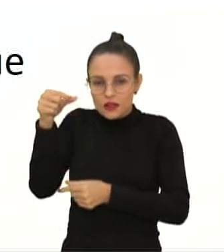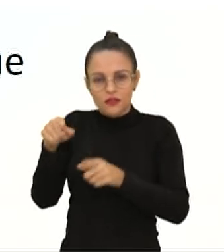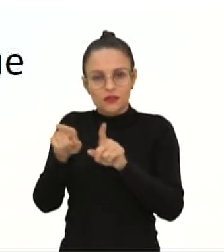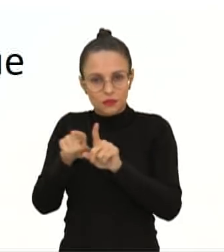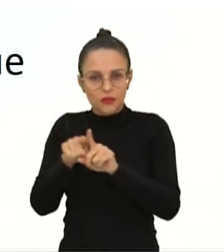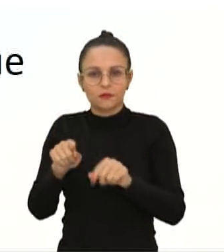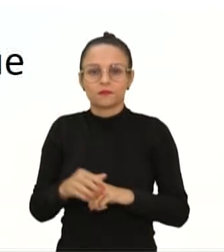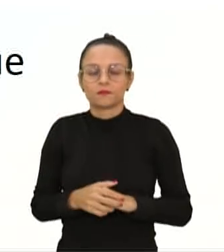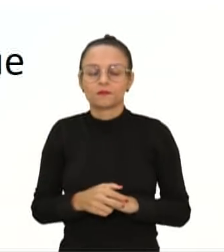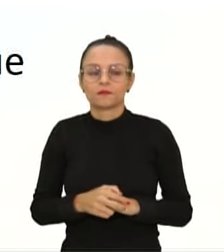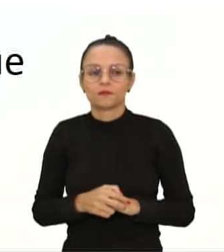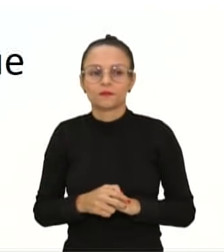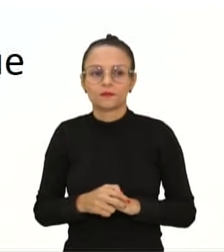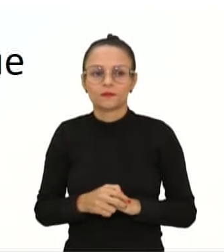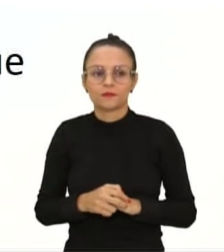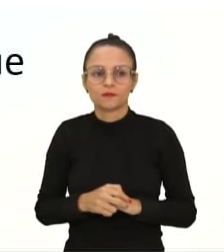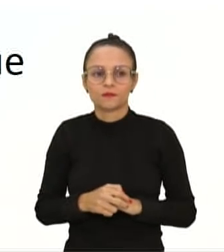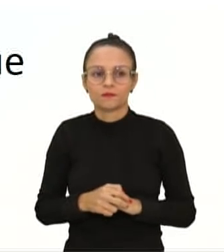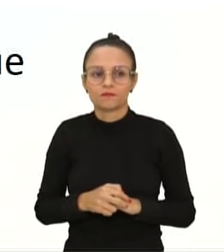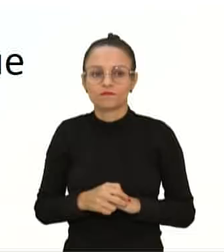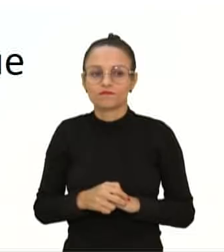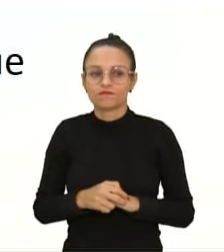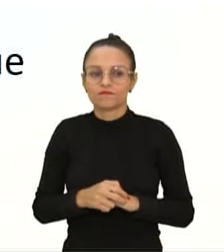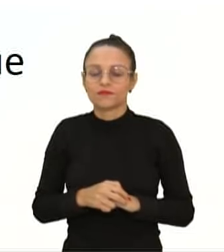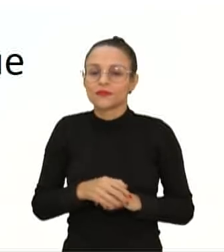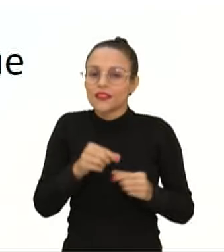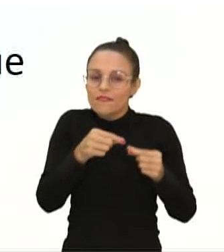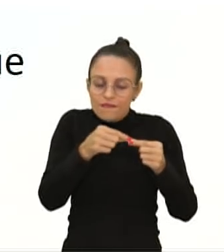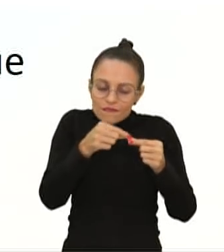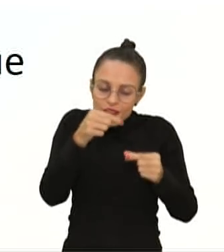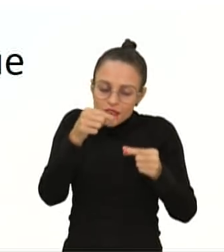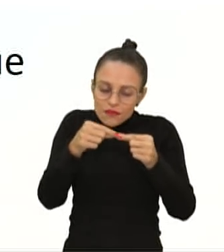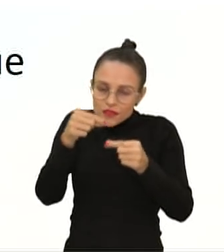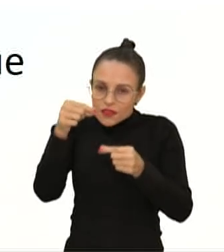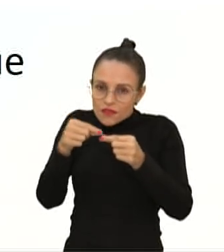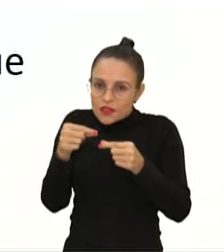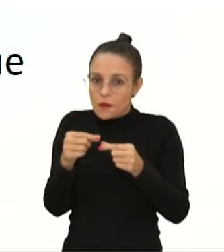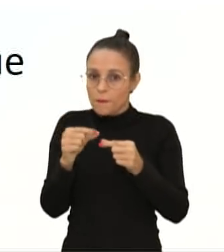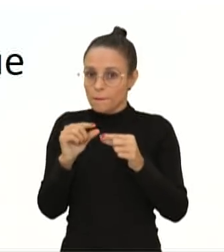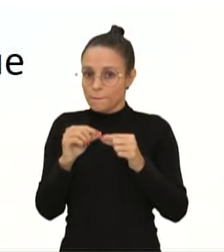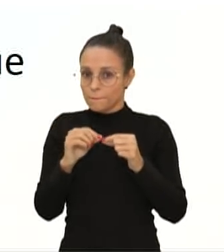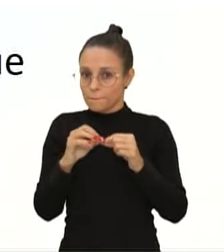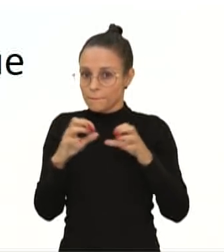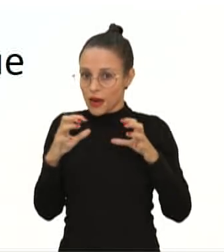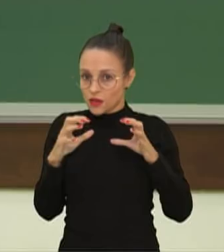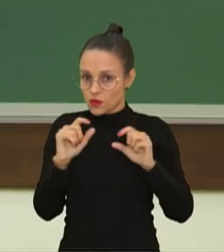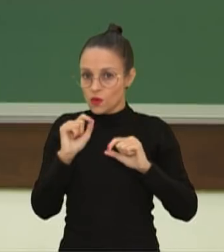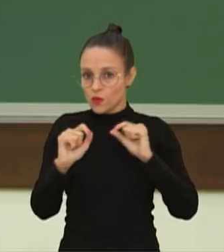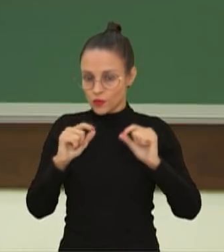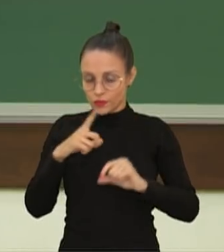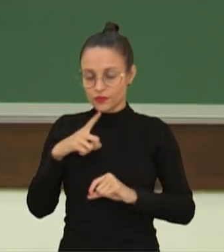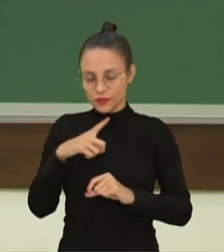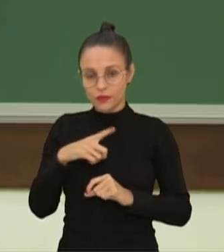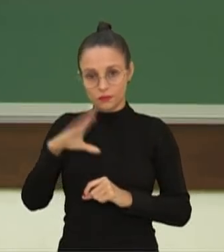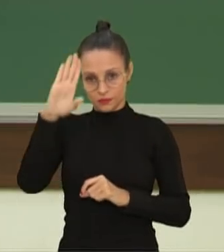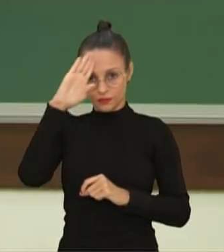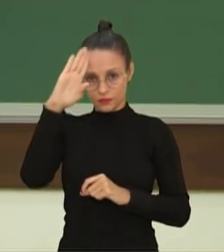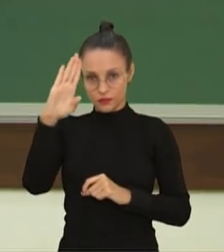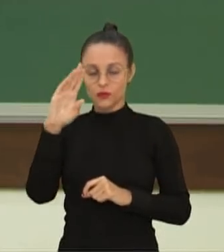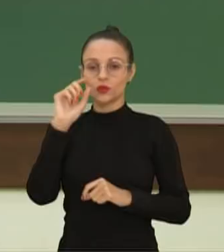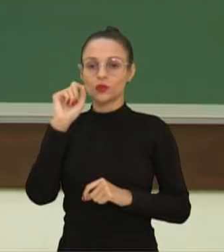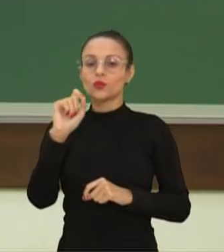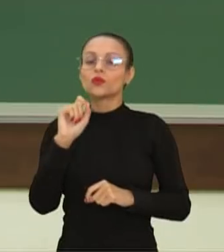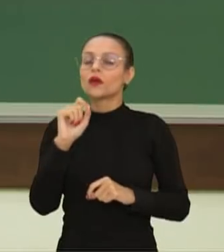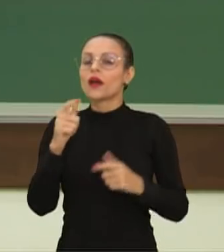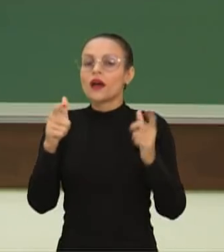mais finas. As veias que têm um diâmetro maior presentes no nosso corpo, tá? Principalmente as que